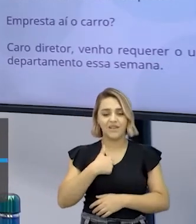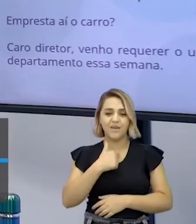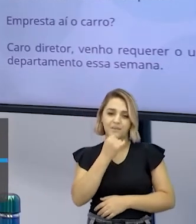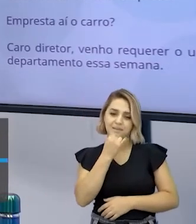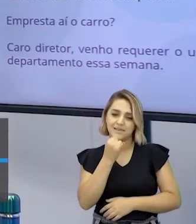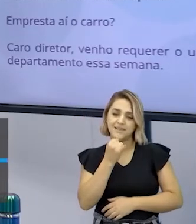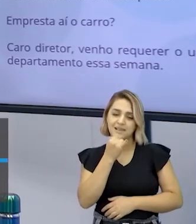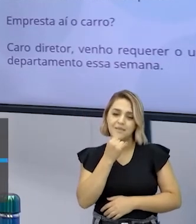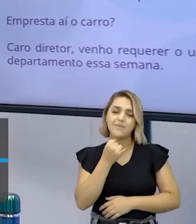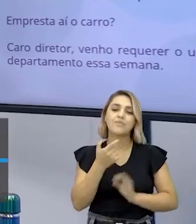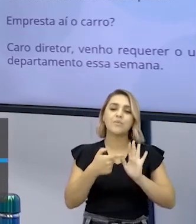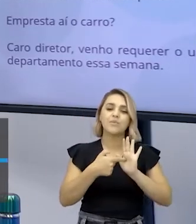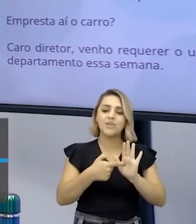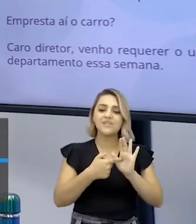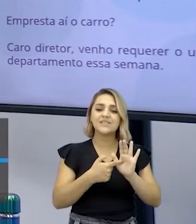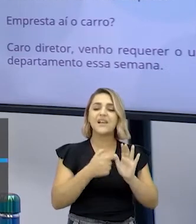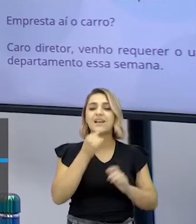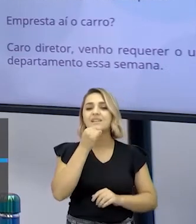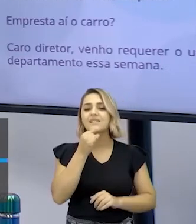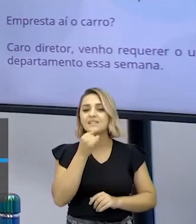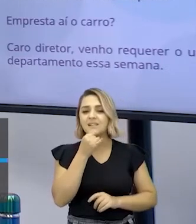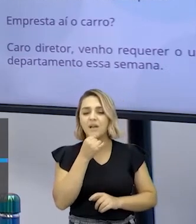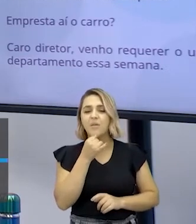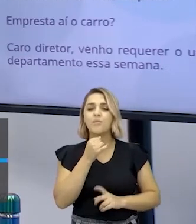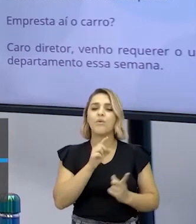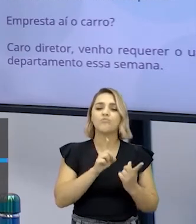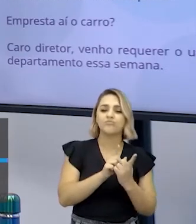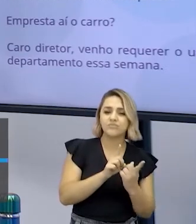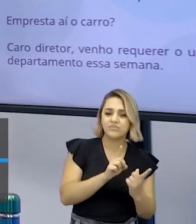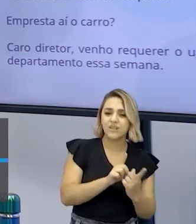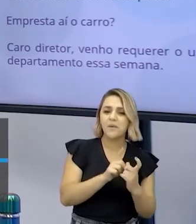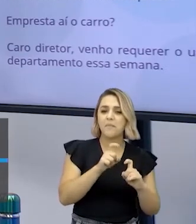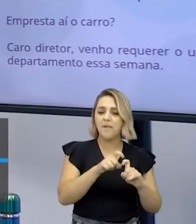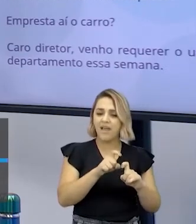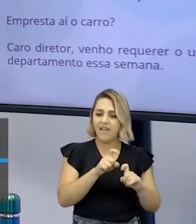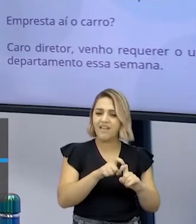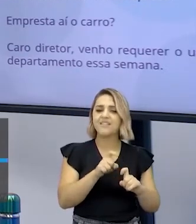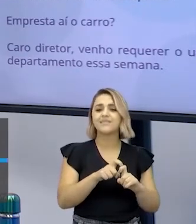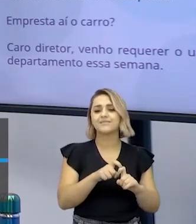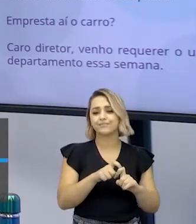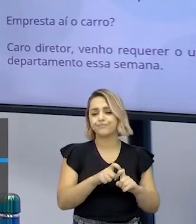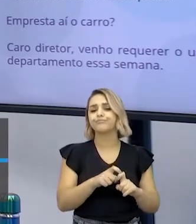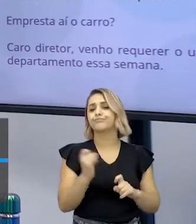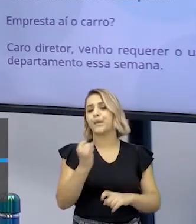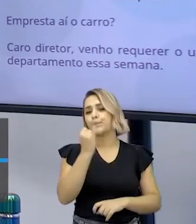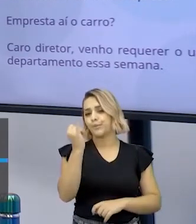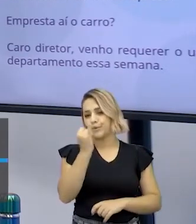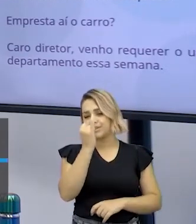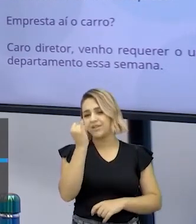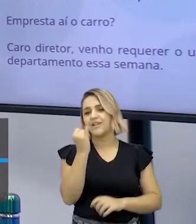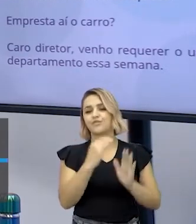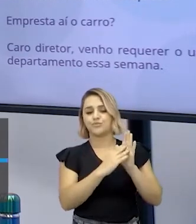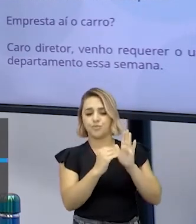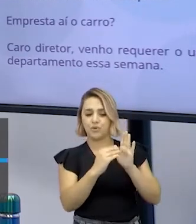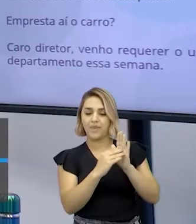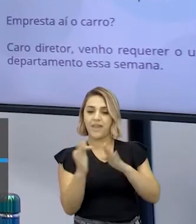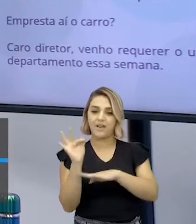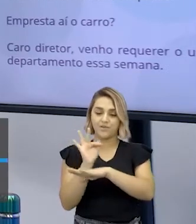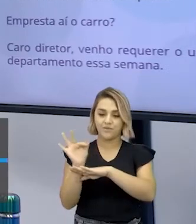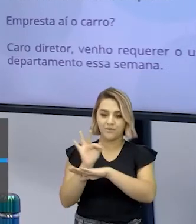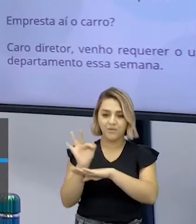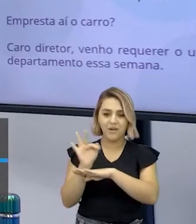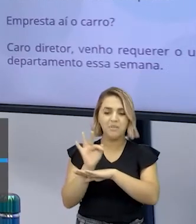aí de uma consulta médica, que é importante a gente ter, assim, a norma padrão, como a Andrea falou, que aí todos irão ali